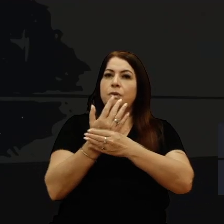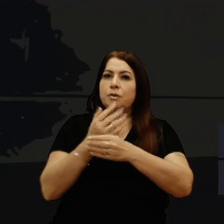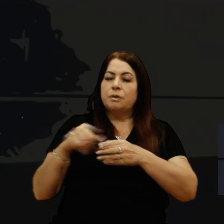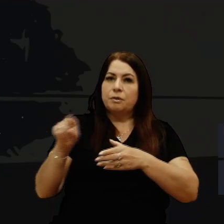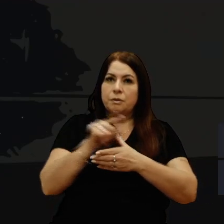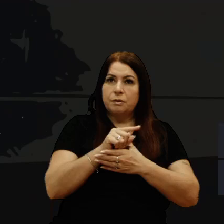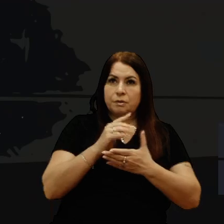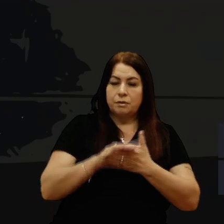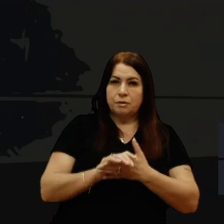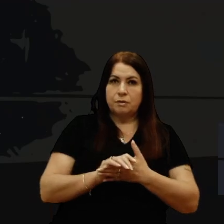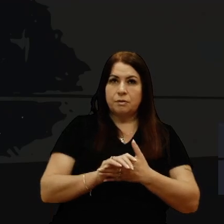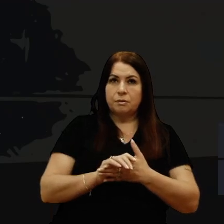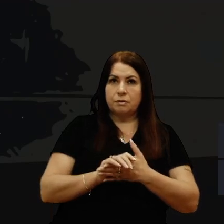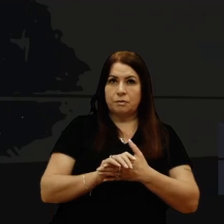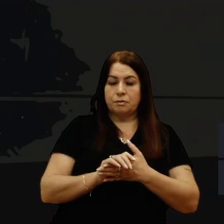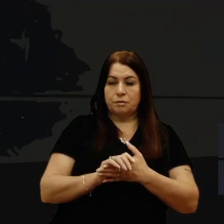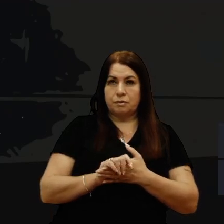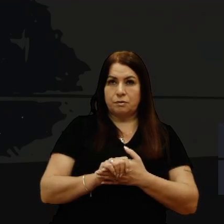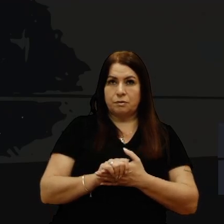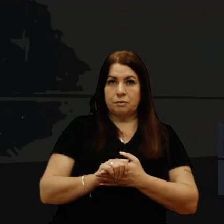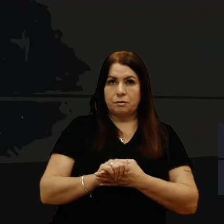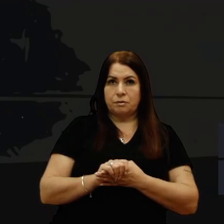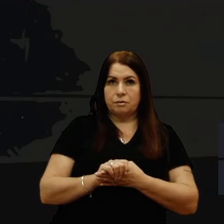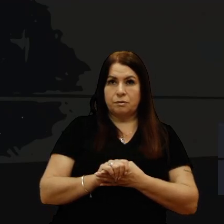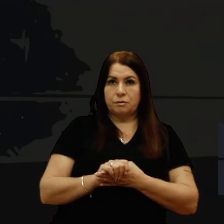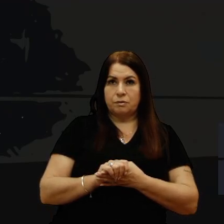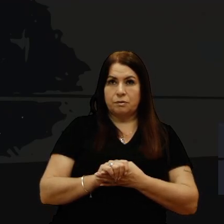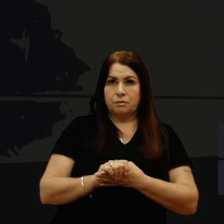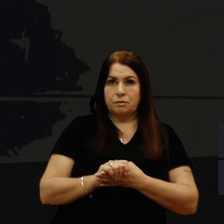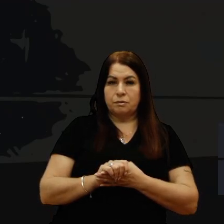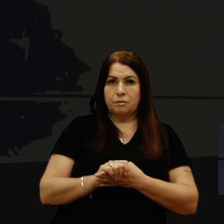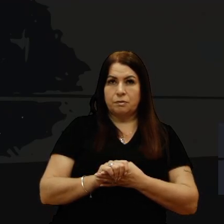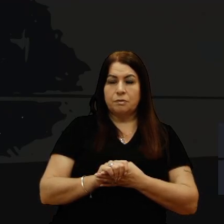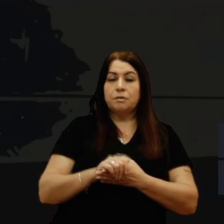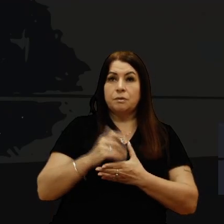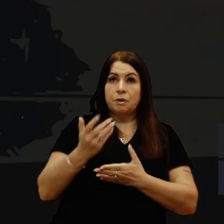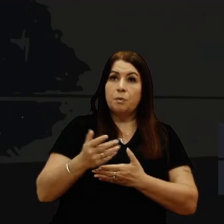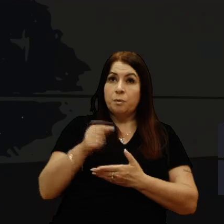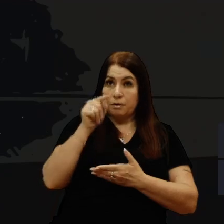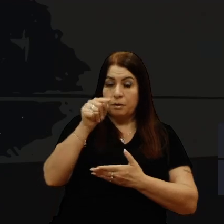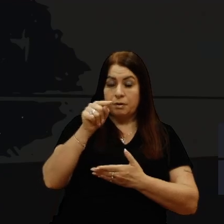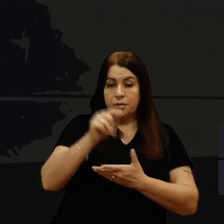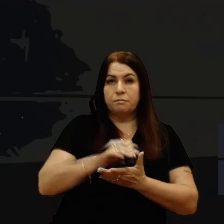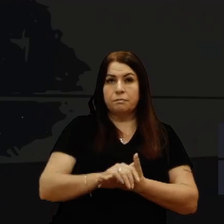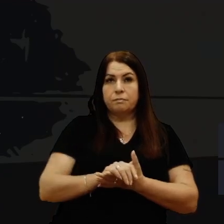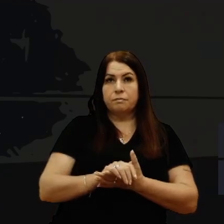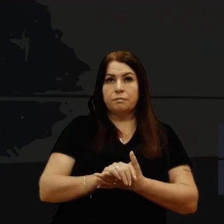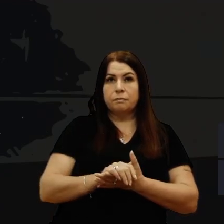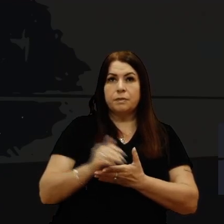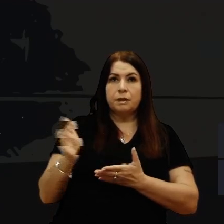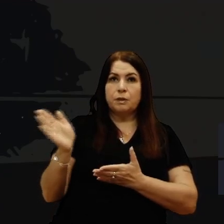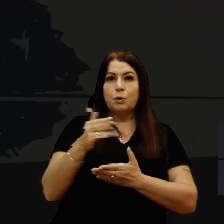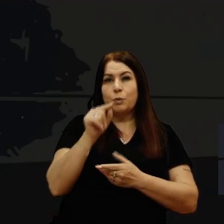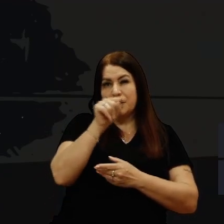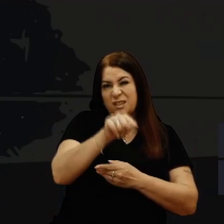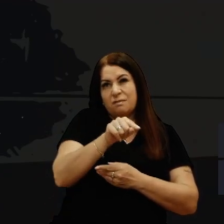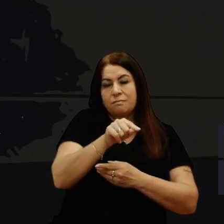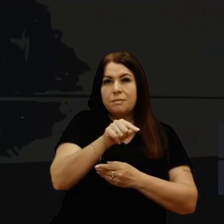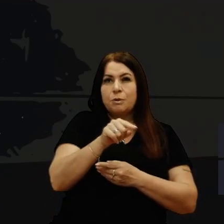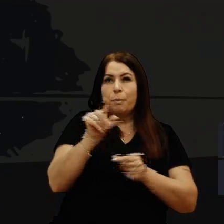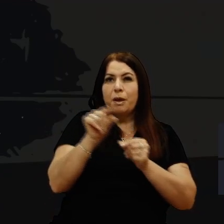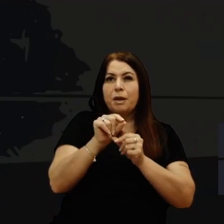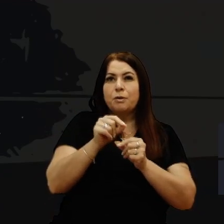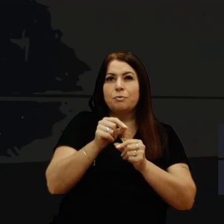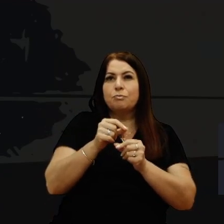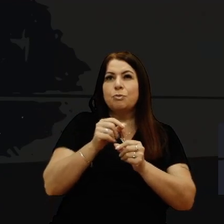e Região Nordeste do Estado do Rio Grande do Sul. Então, aqui, eu trouxe aqui um pequeno